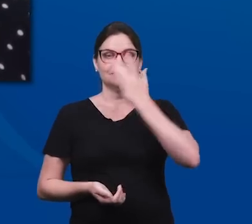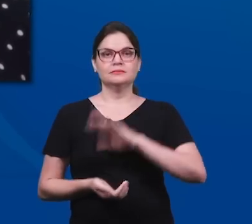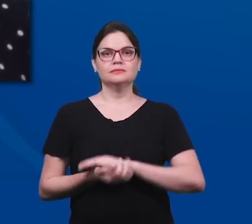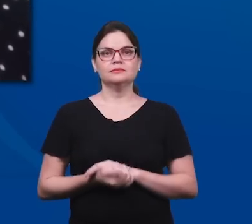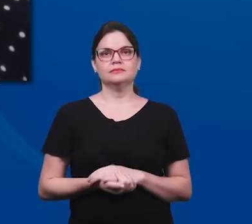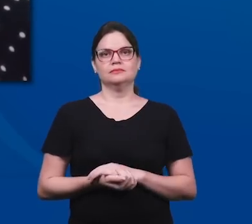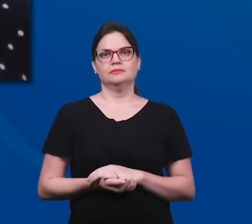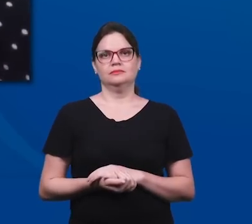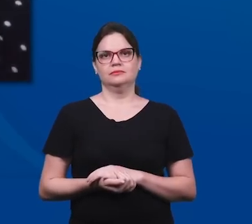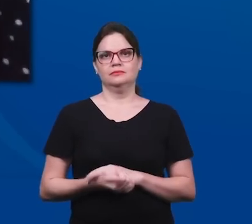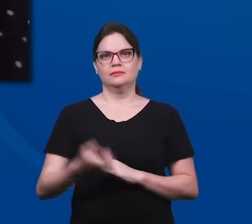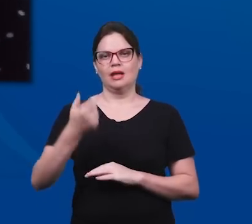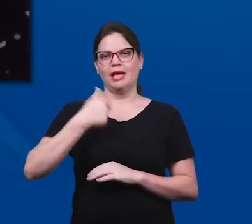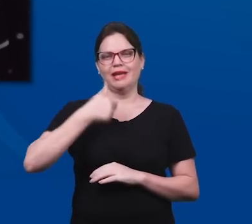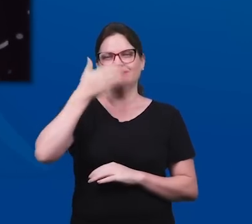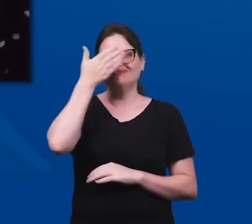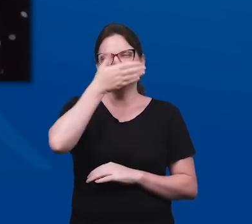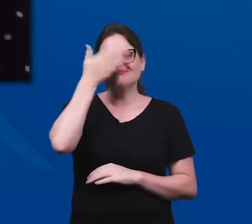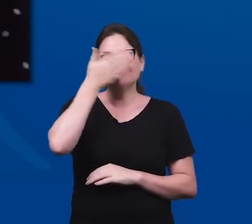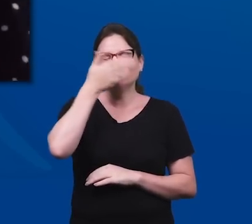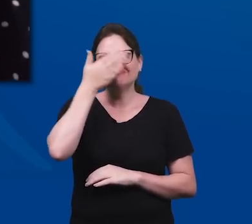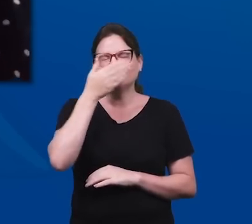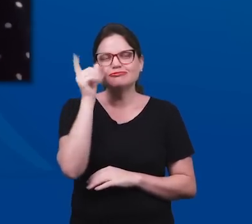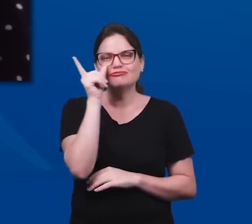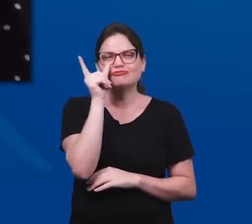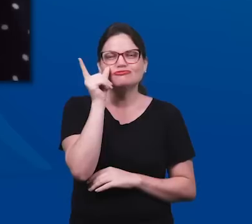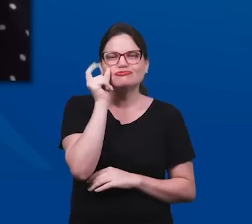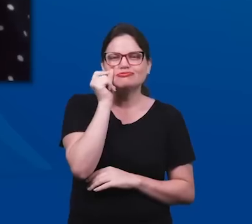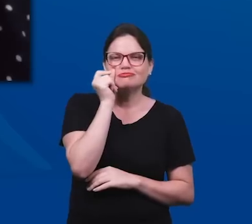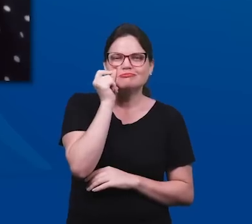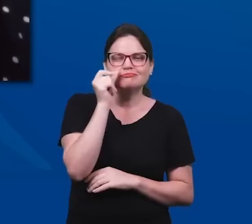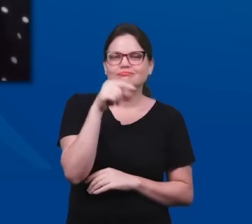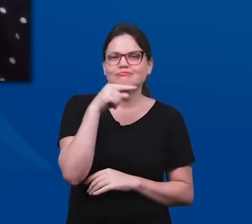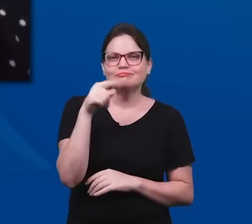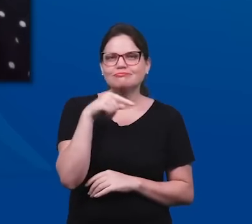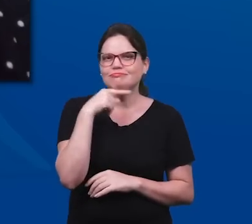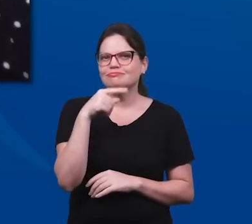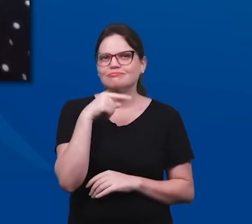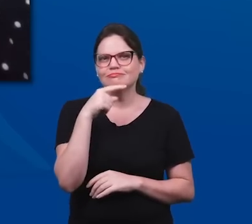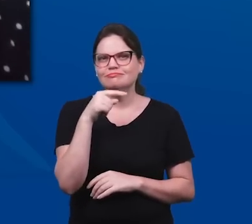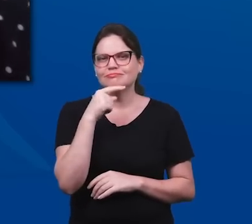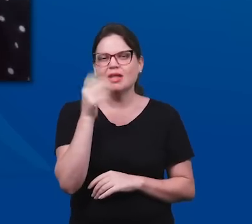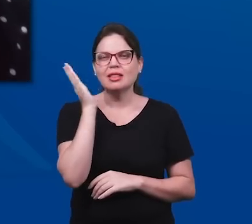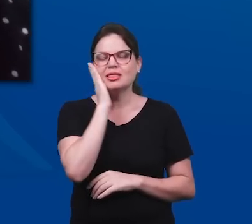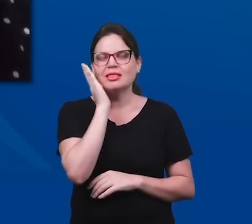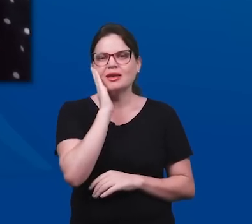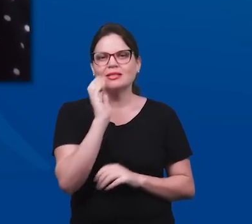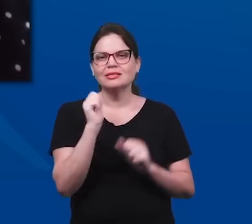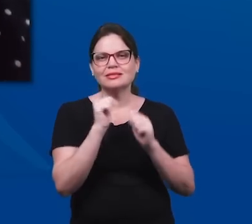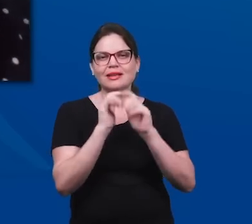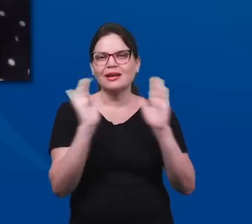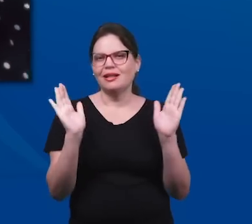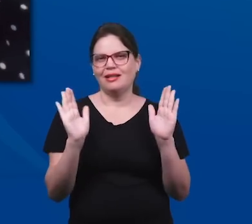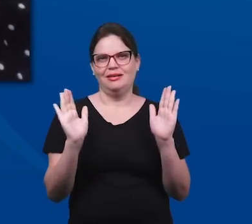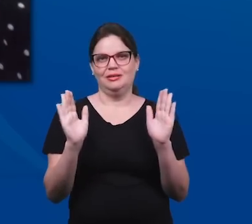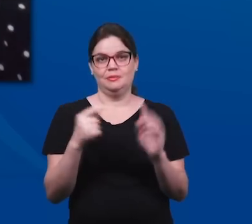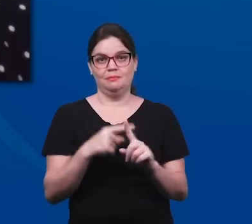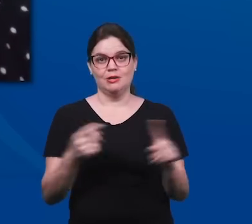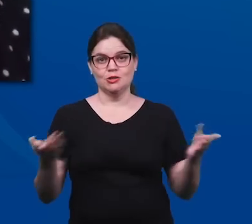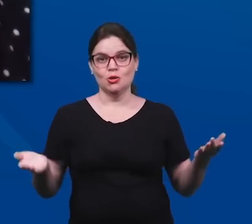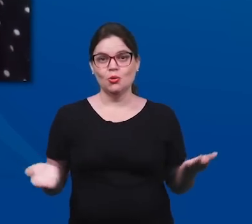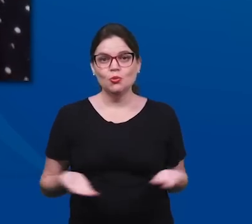eu enxergava pouco e não conseguia entender.